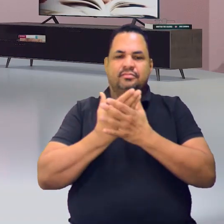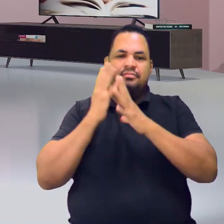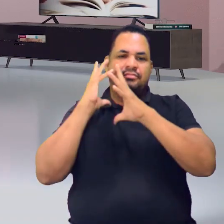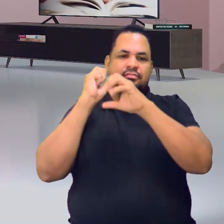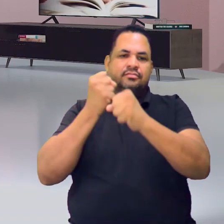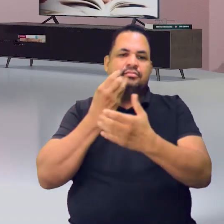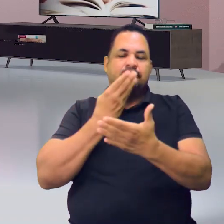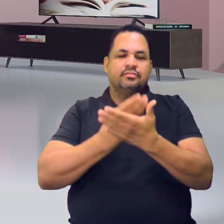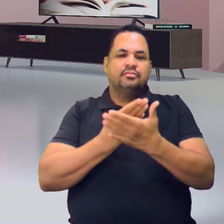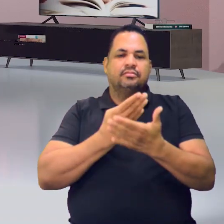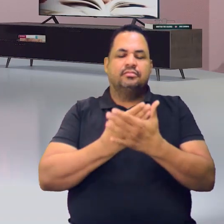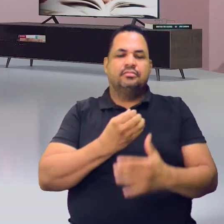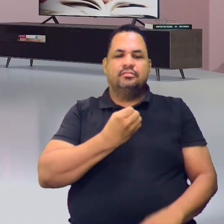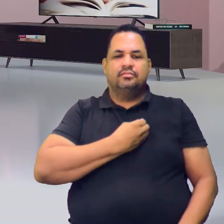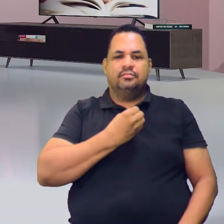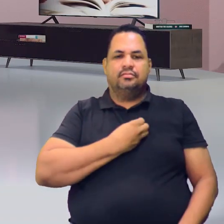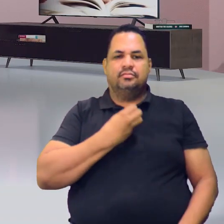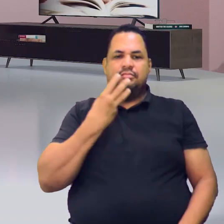aula